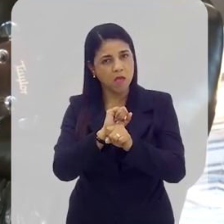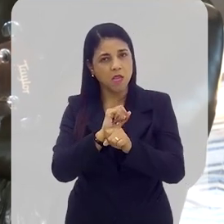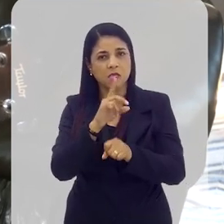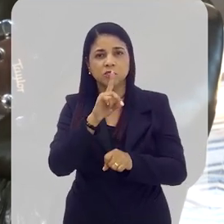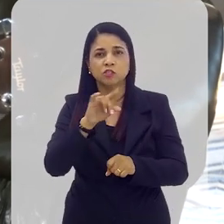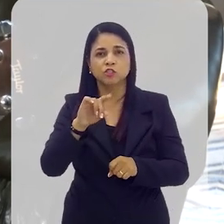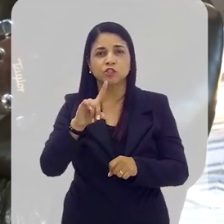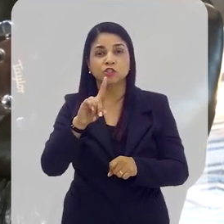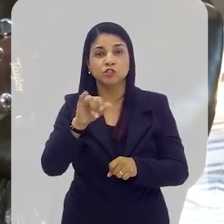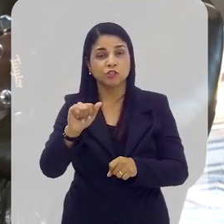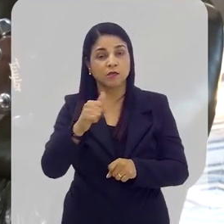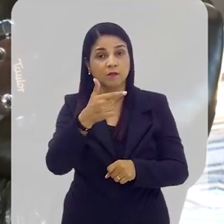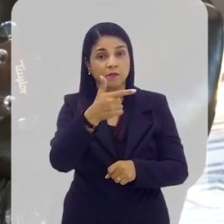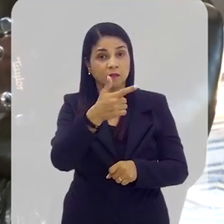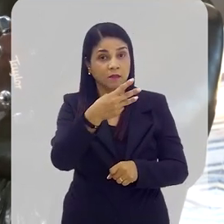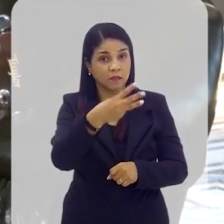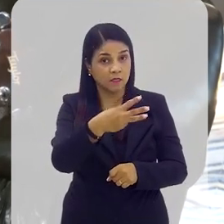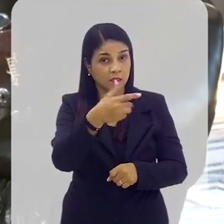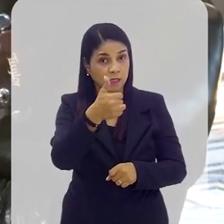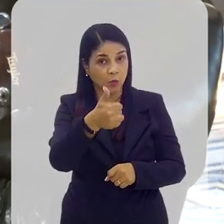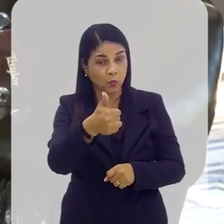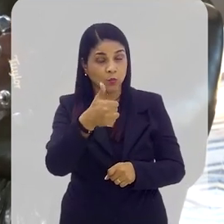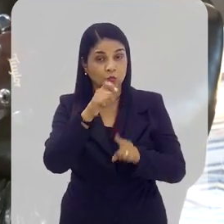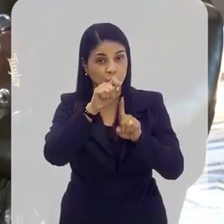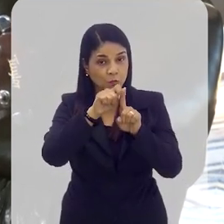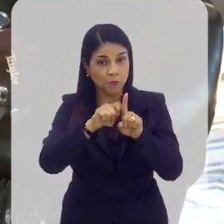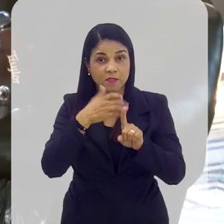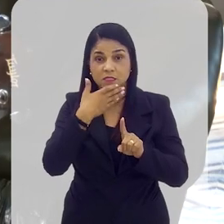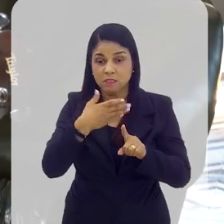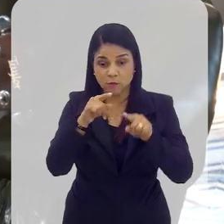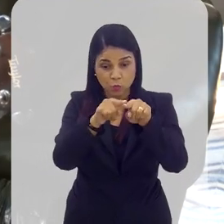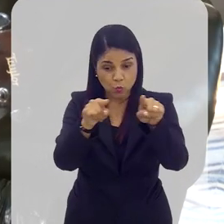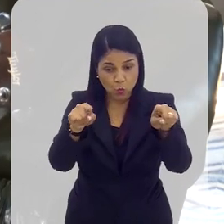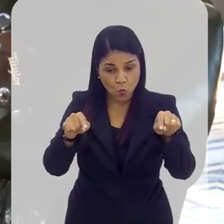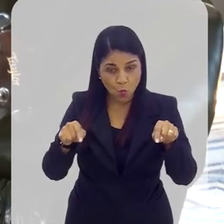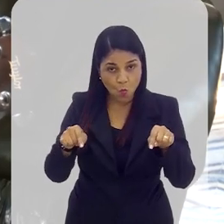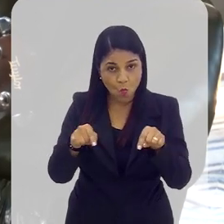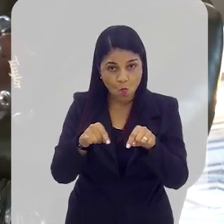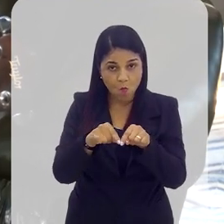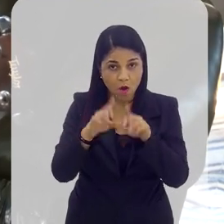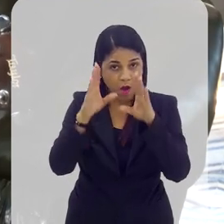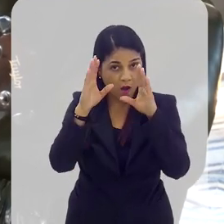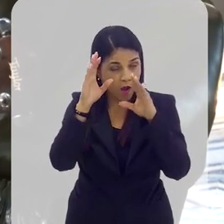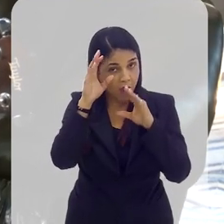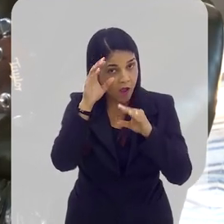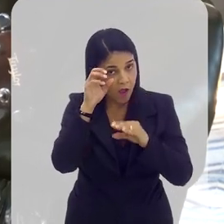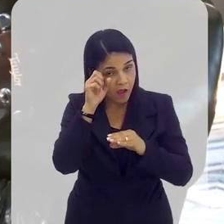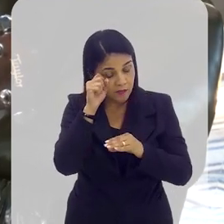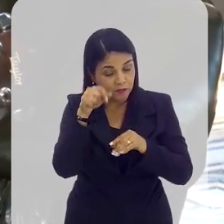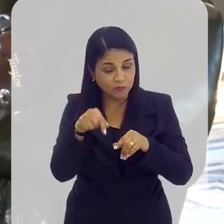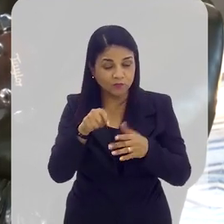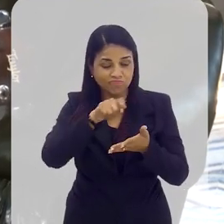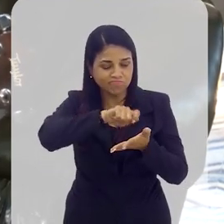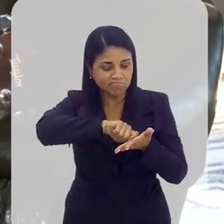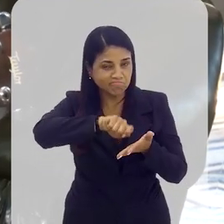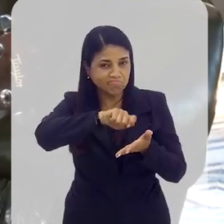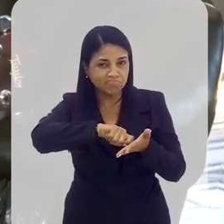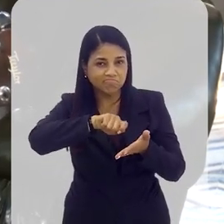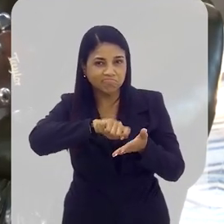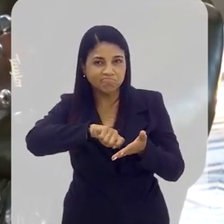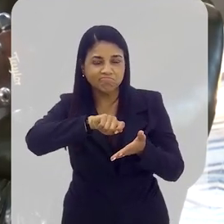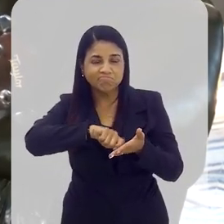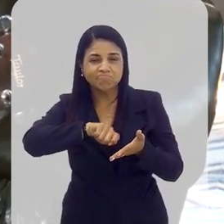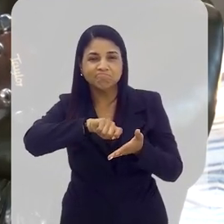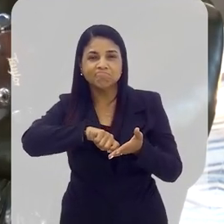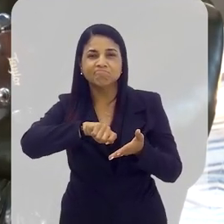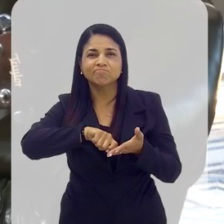parei no dia 31 de dezembro, eu lembro como se fosse hoje, entrar no meu quarto, no lugar onde eu gostava de compor as minhas canções, ainda mais